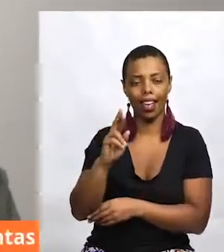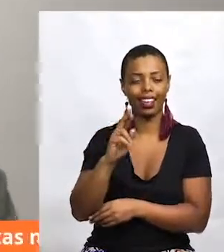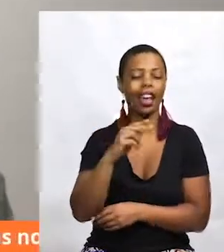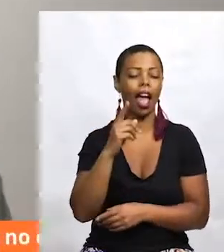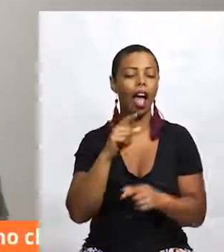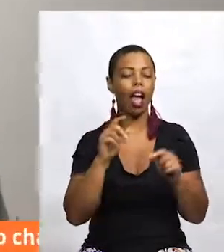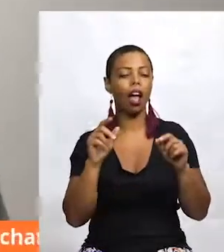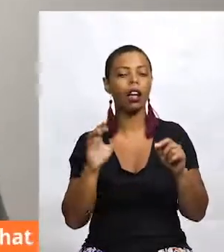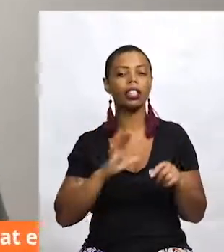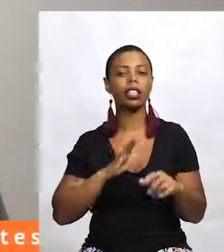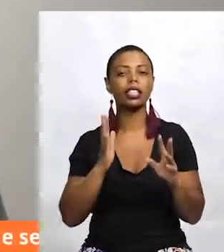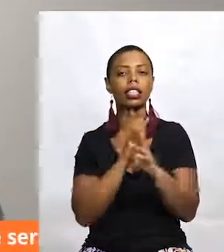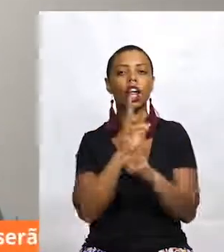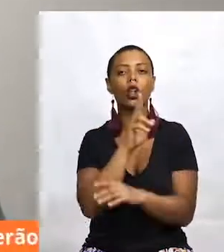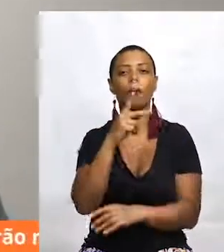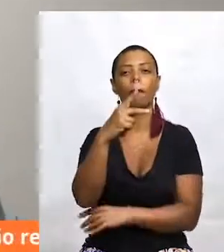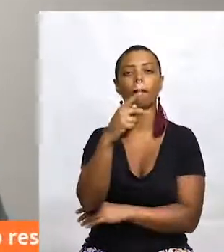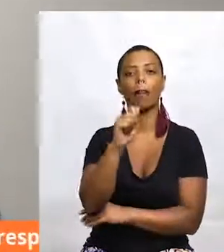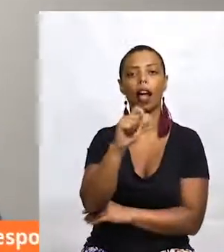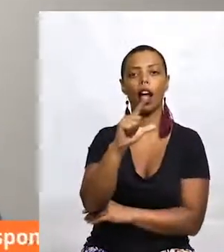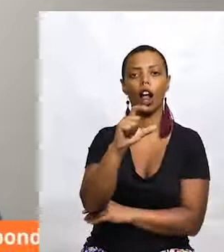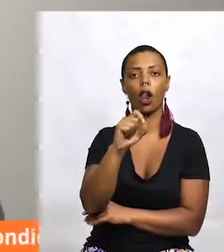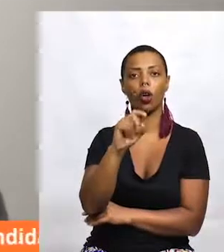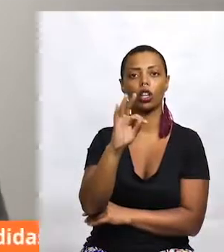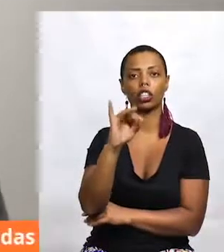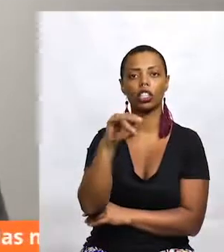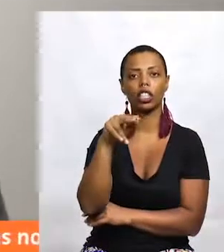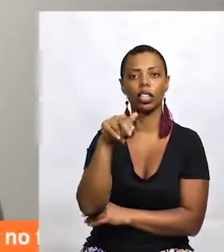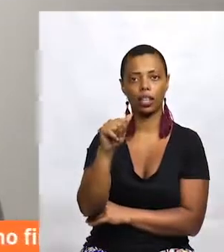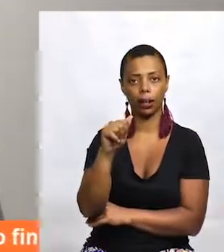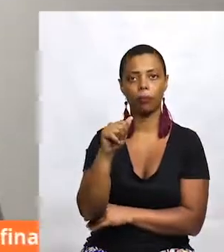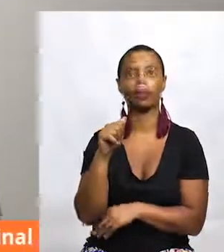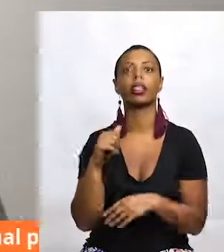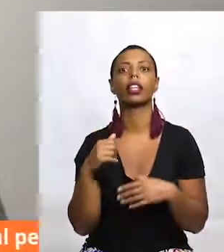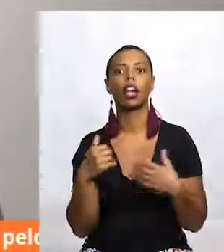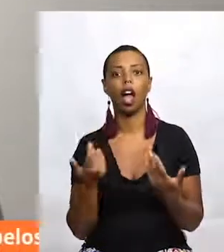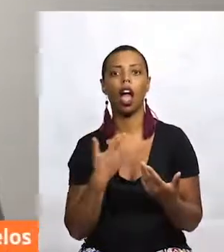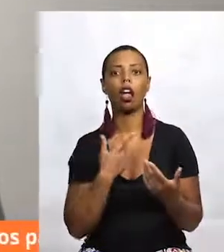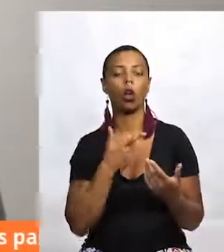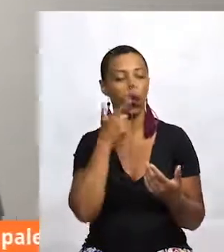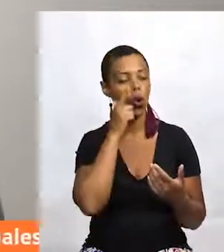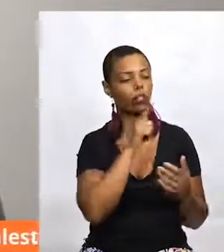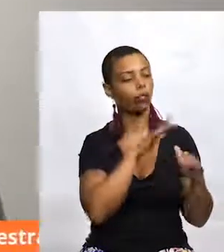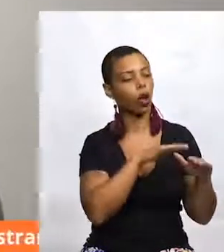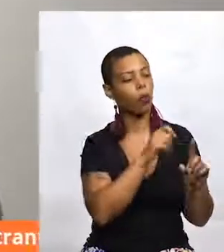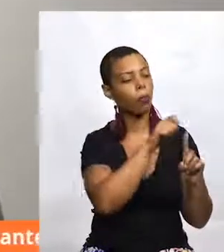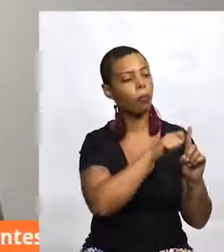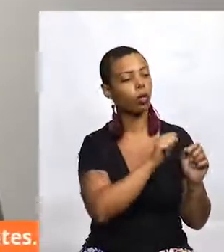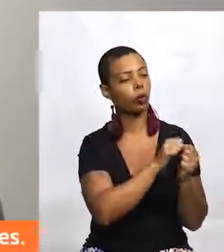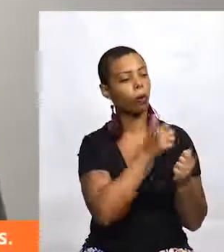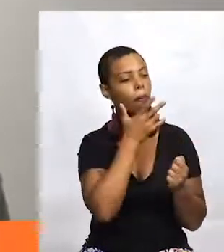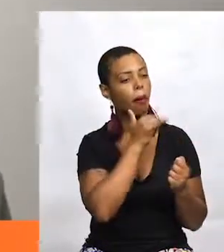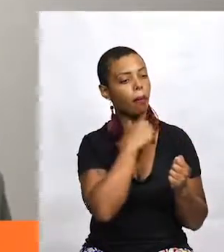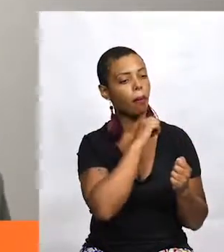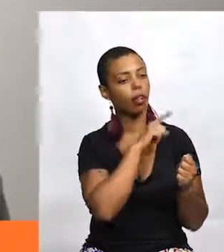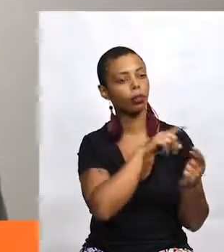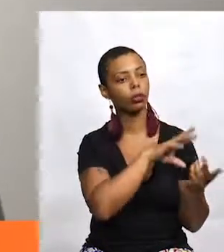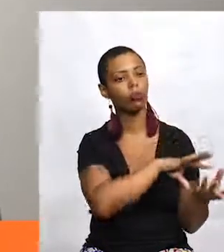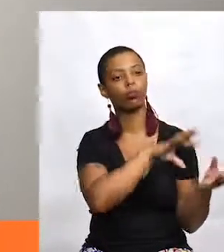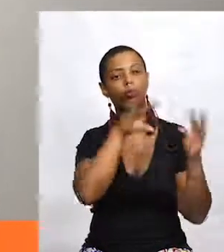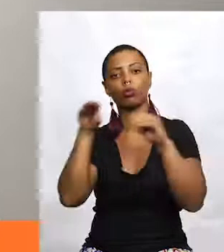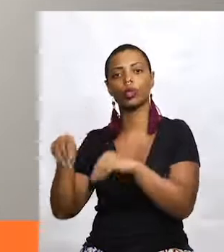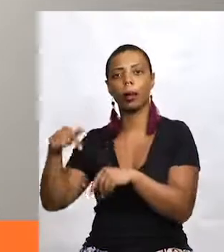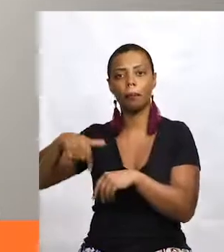terminei o mestrado, defendi, fiquei um mês com os meus pais, e aí eu mudei para cá, isso faz esse ano.